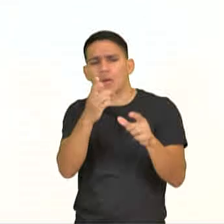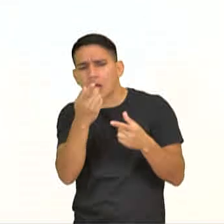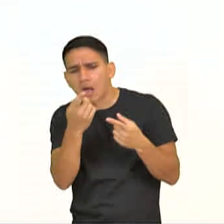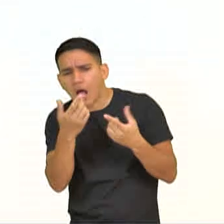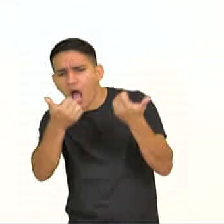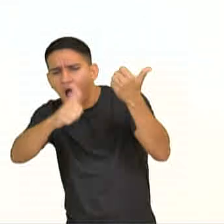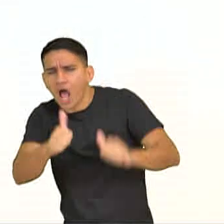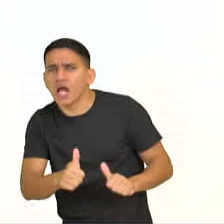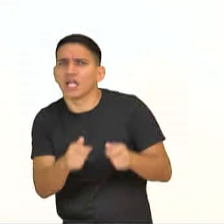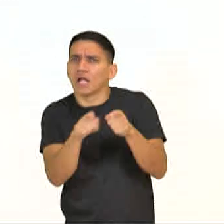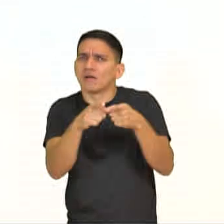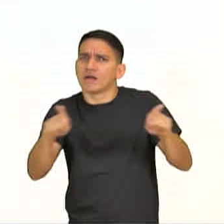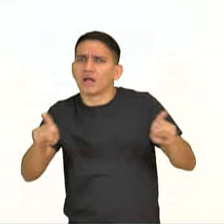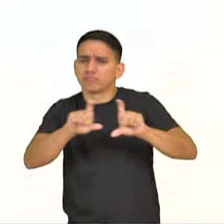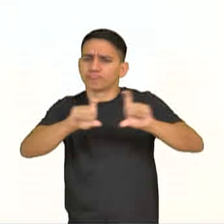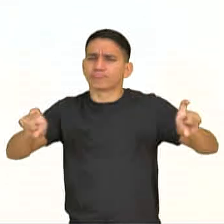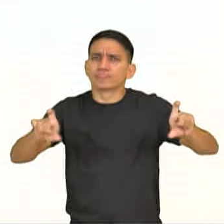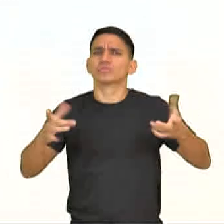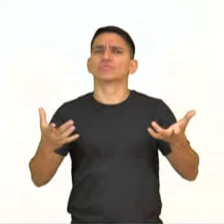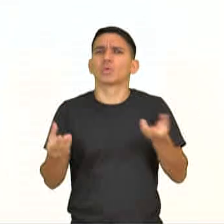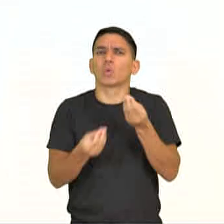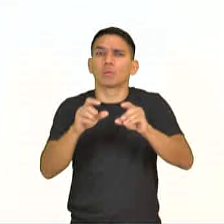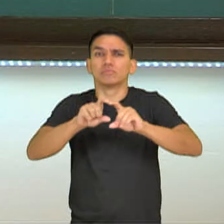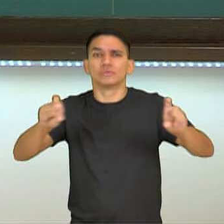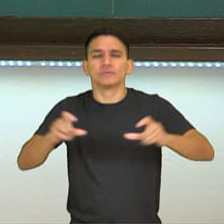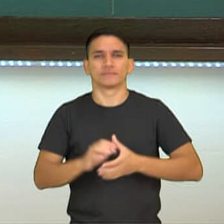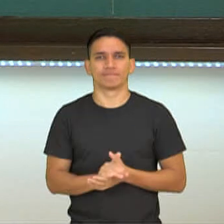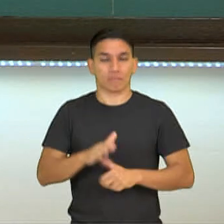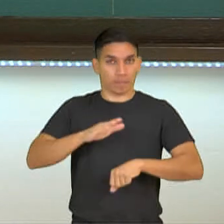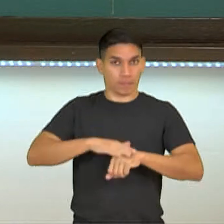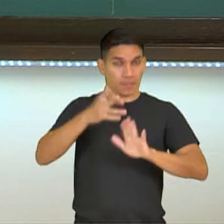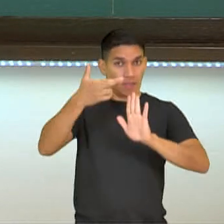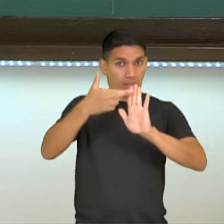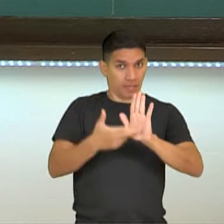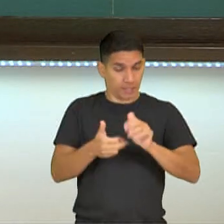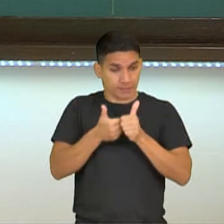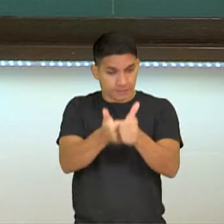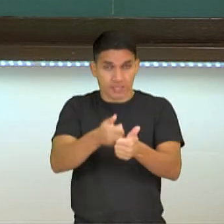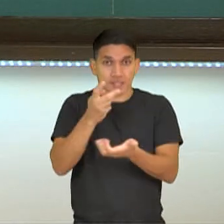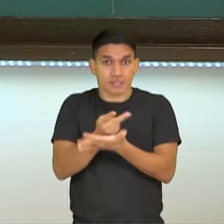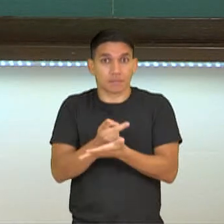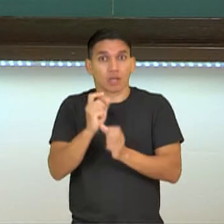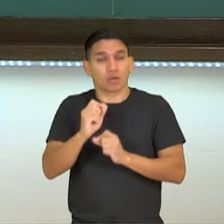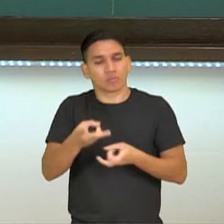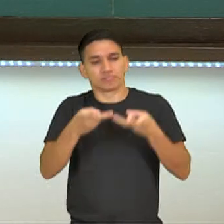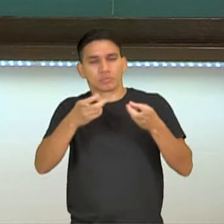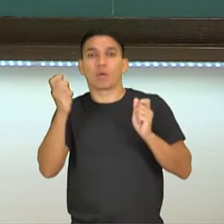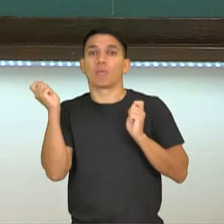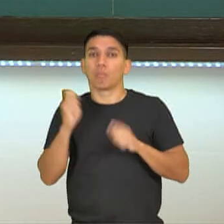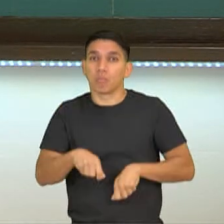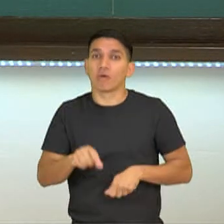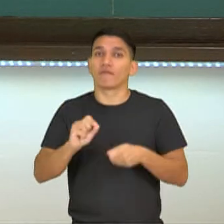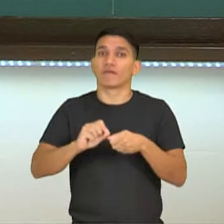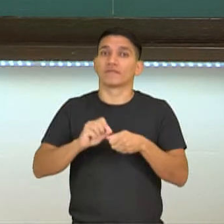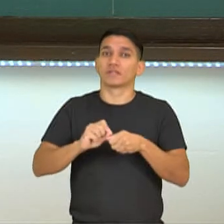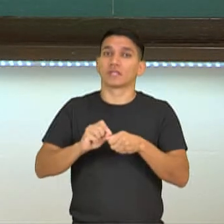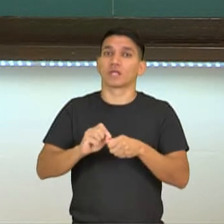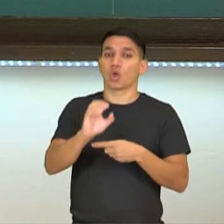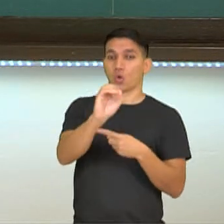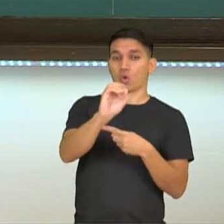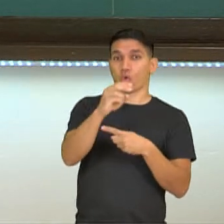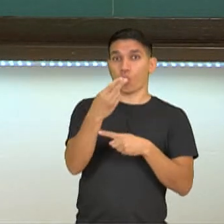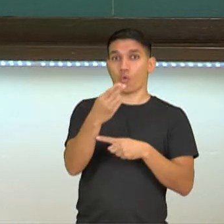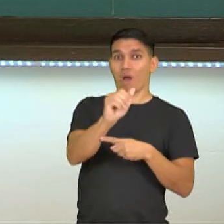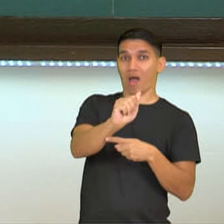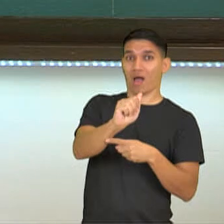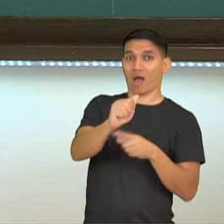frase, uma sentença? Via de regra, todas as vezes que for possível a gente colocar o ou a na frente de uma palavra, ela vai